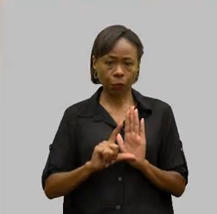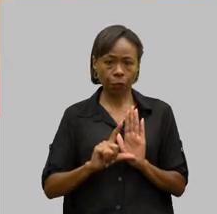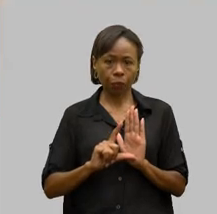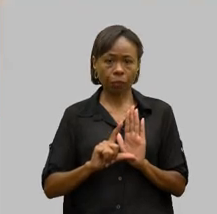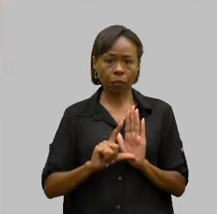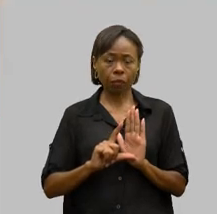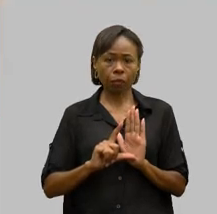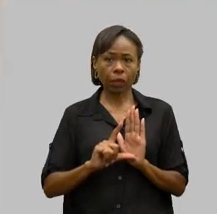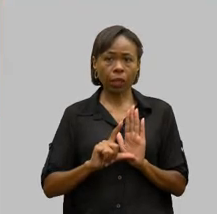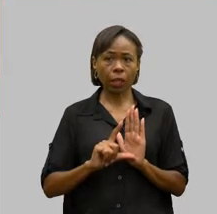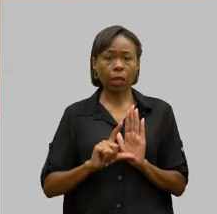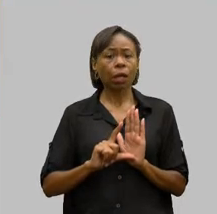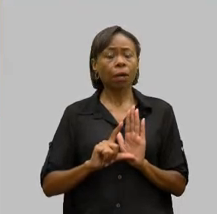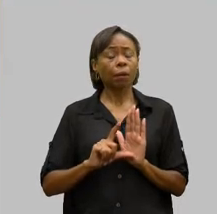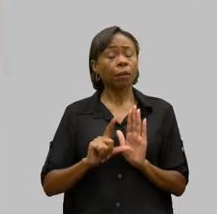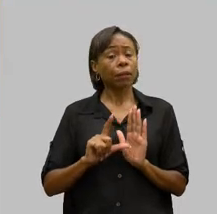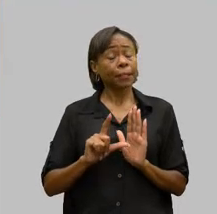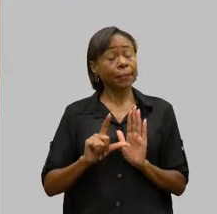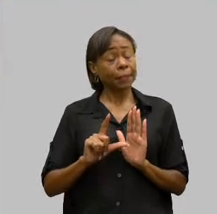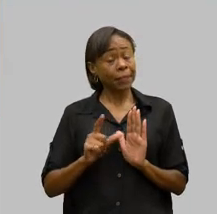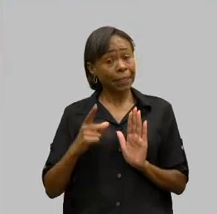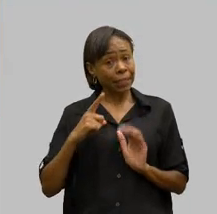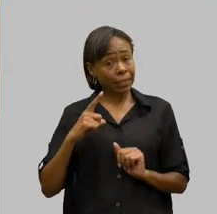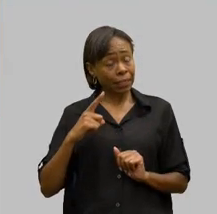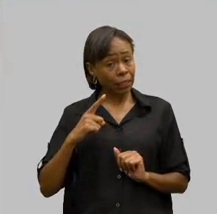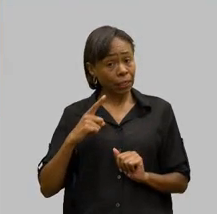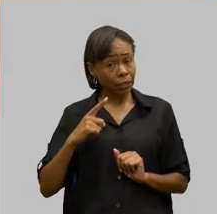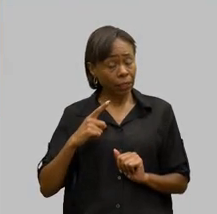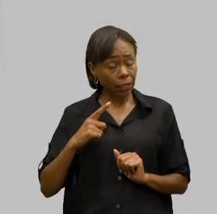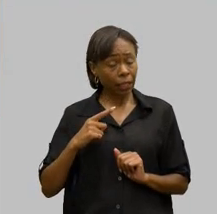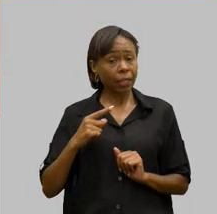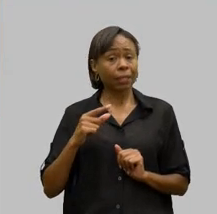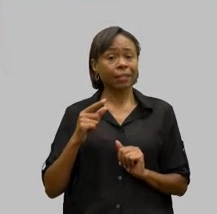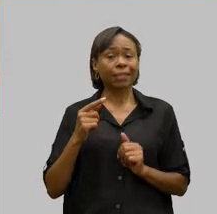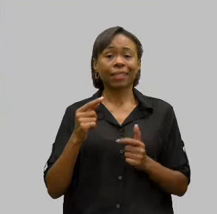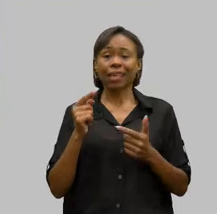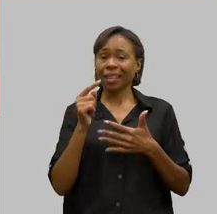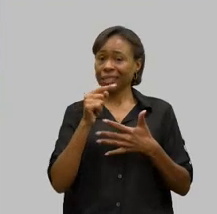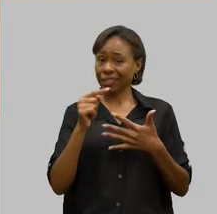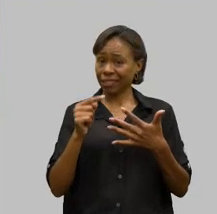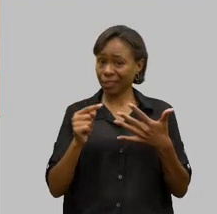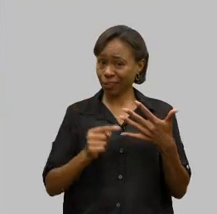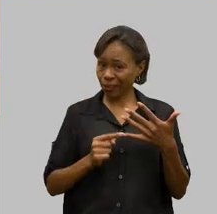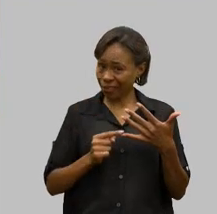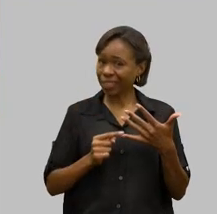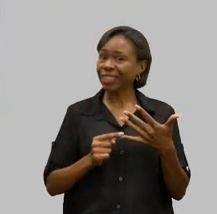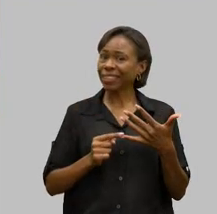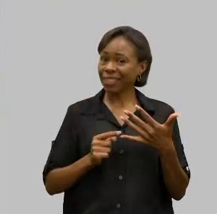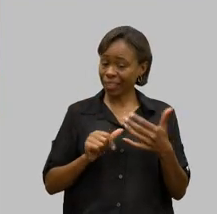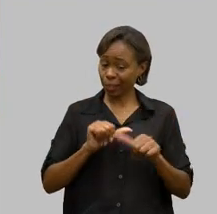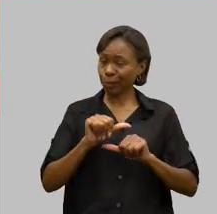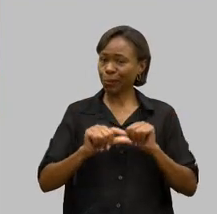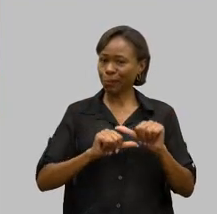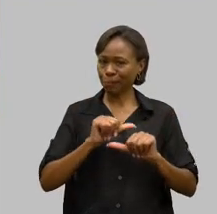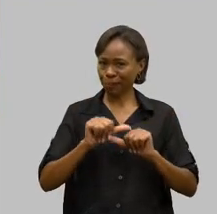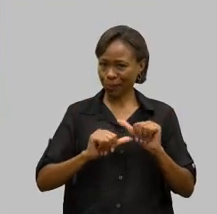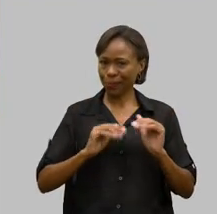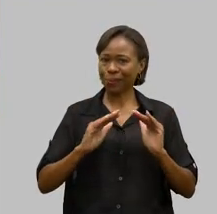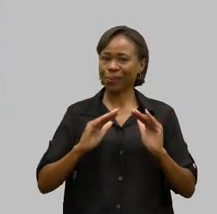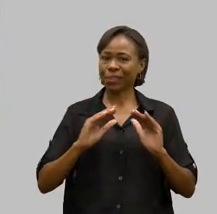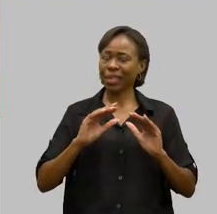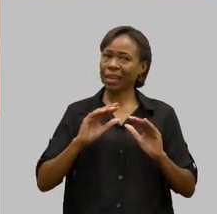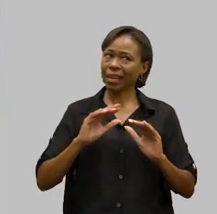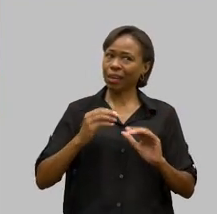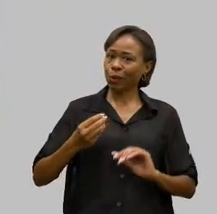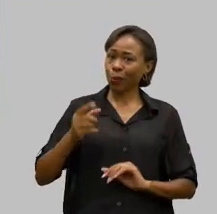o projeto de lei prevê questões que afetam estruturalmente o cotidiano da escola, como, por